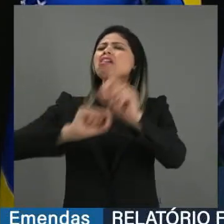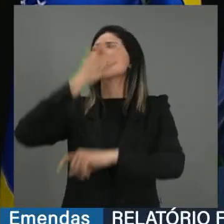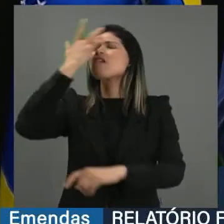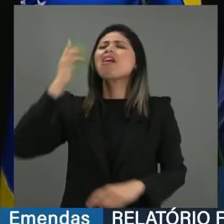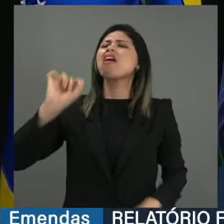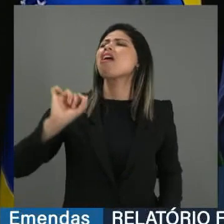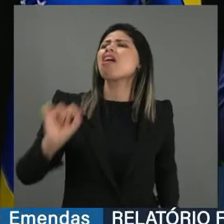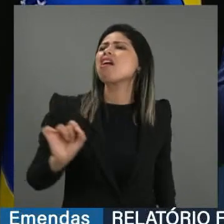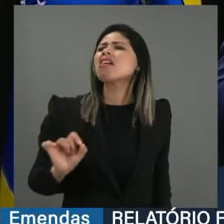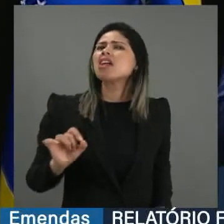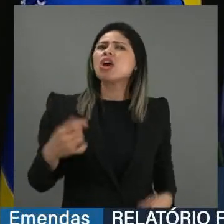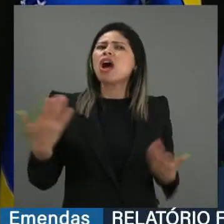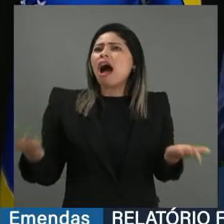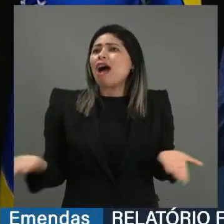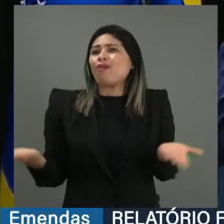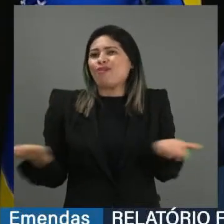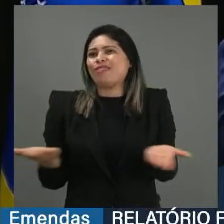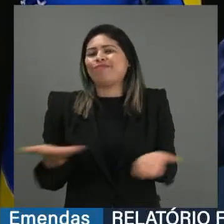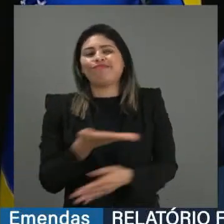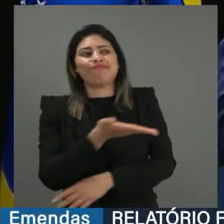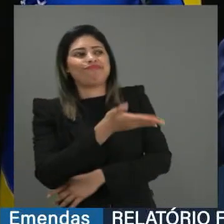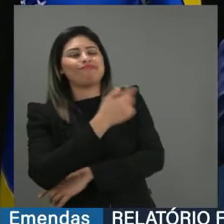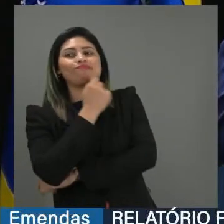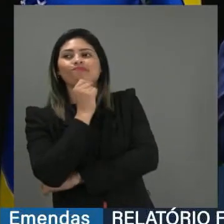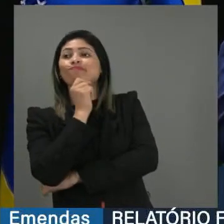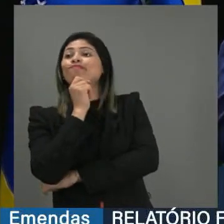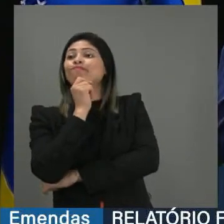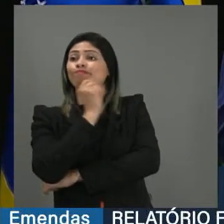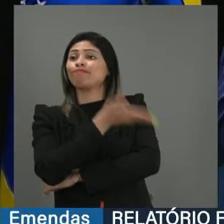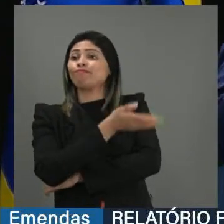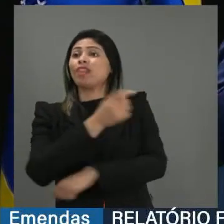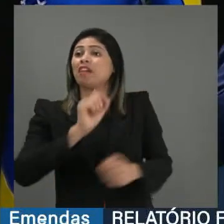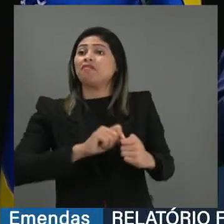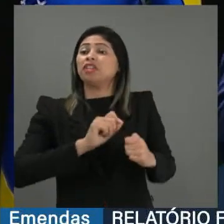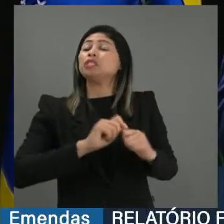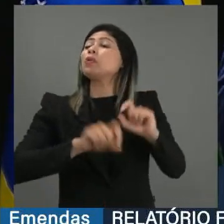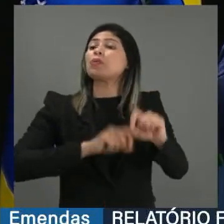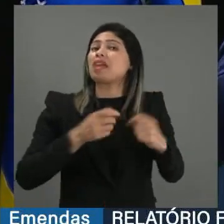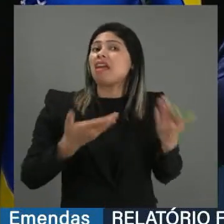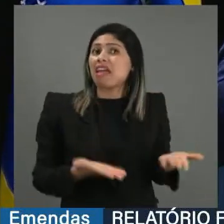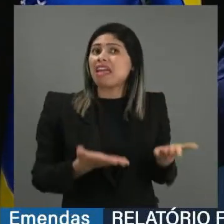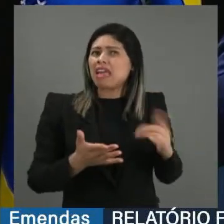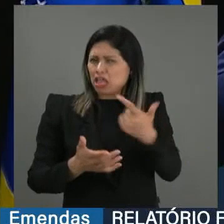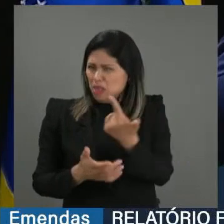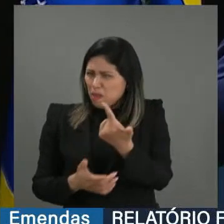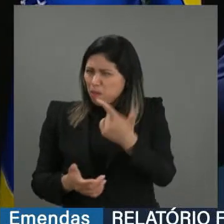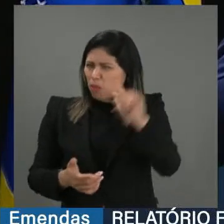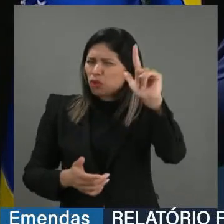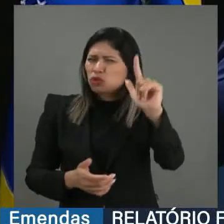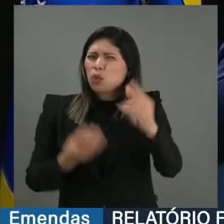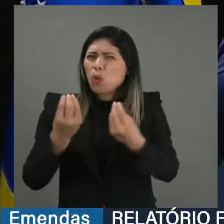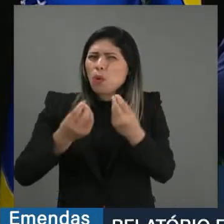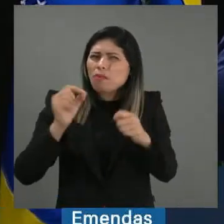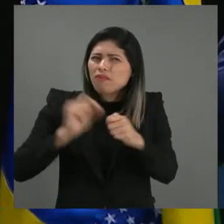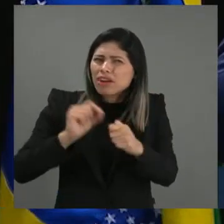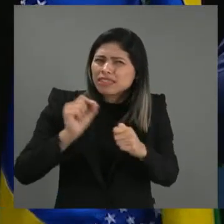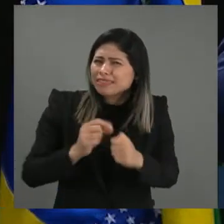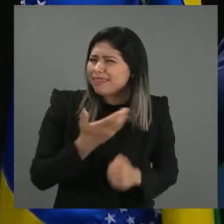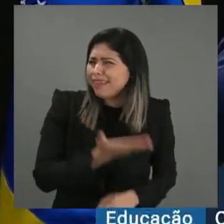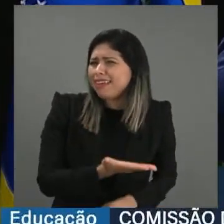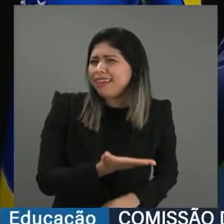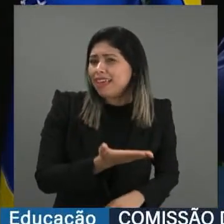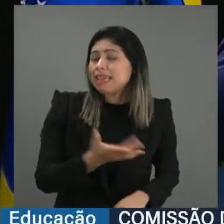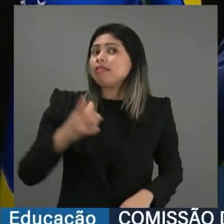quê. Está aí o resultado. E aí depois, no sincericídio, vem o